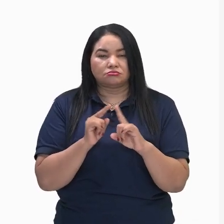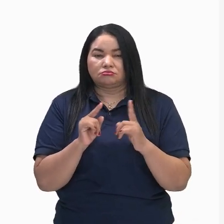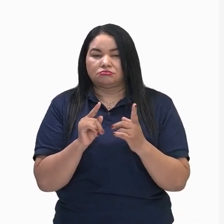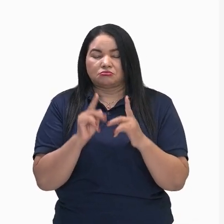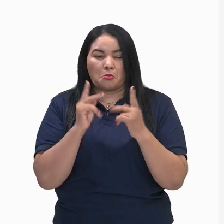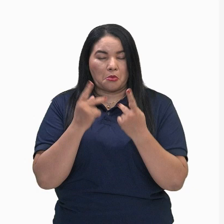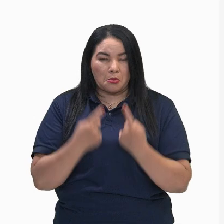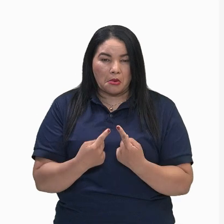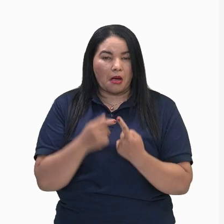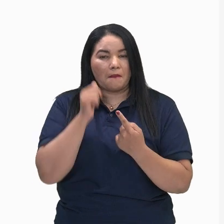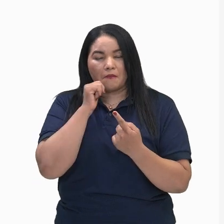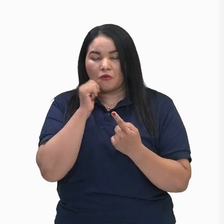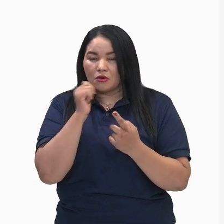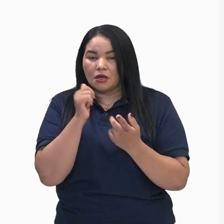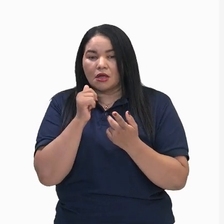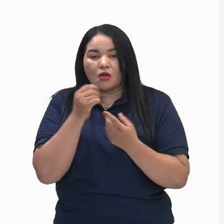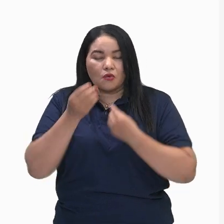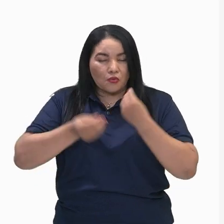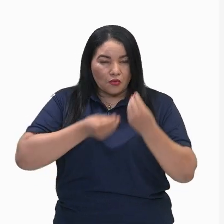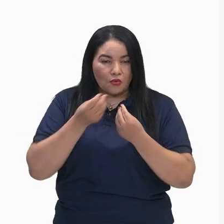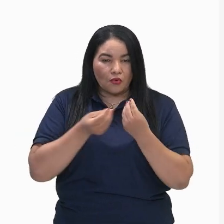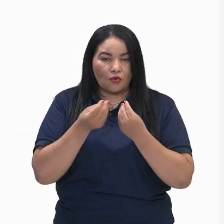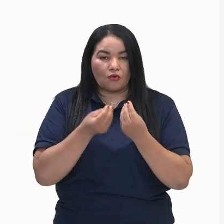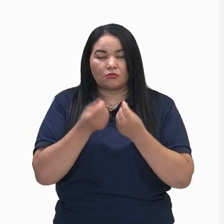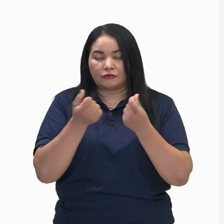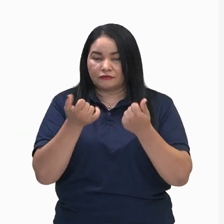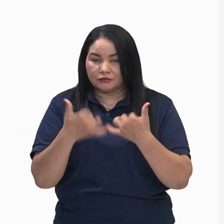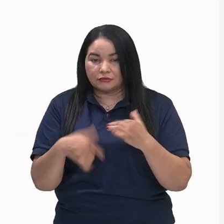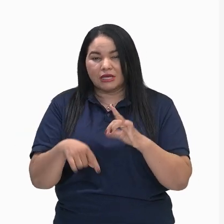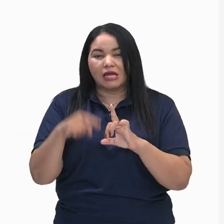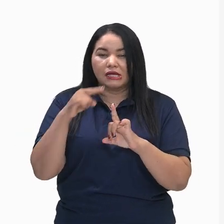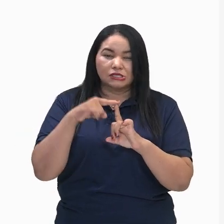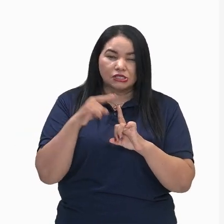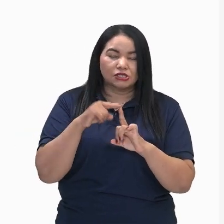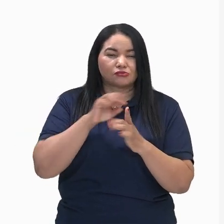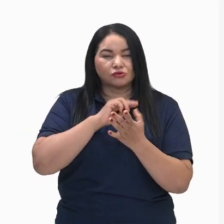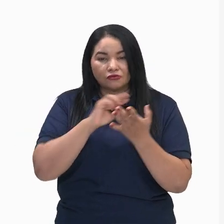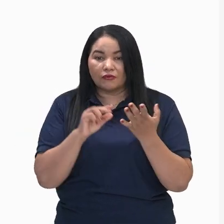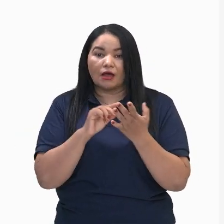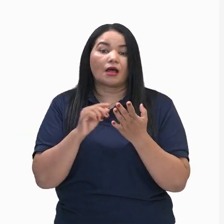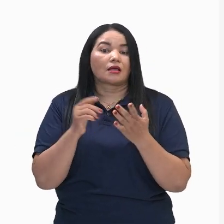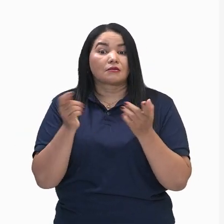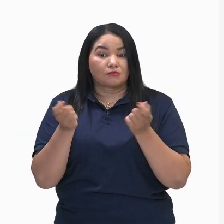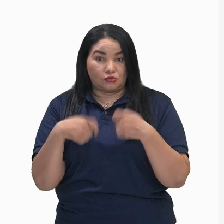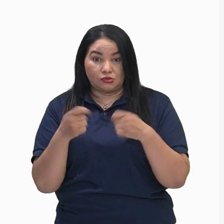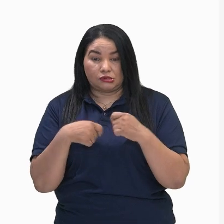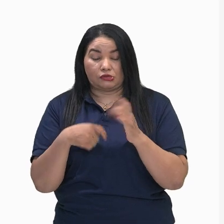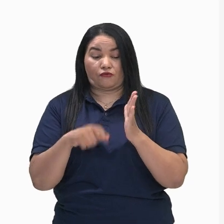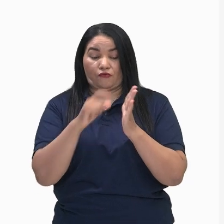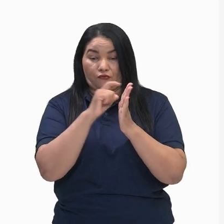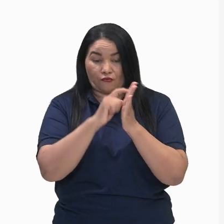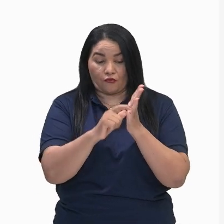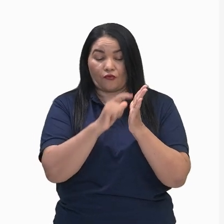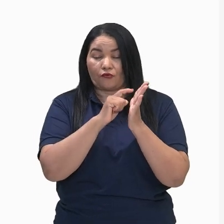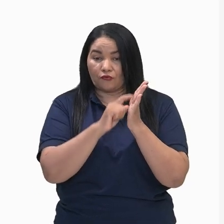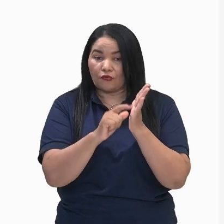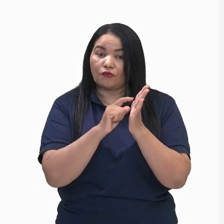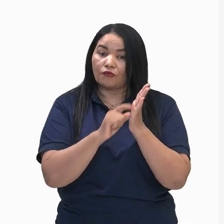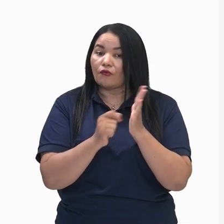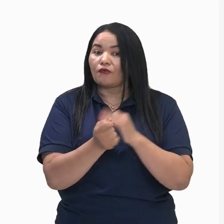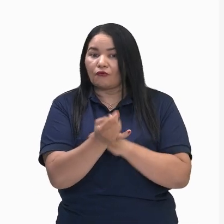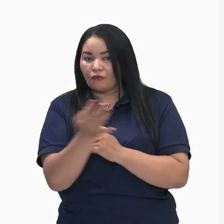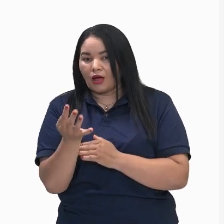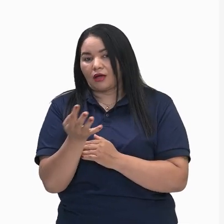compreende a forma dele, né? Então, daria vários parágrafos. Vamos ver aqui o desenvolvimento, por